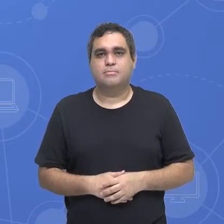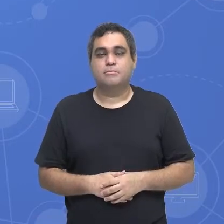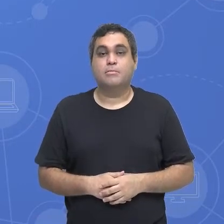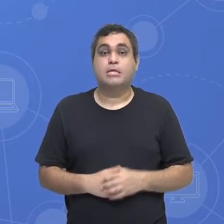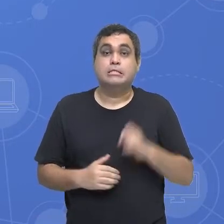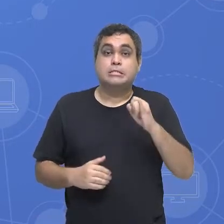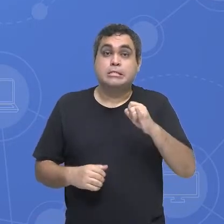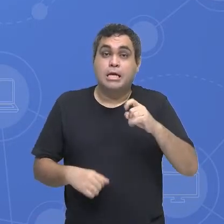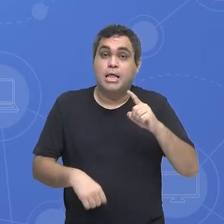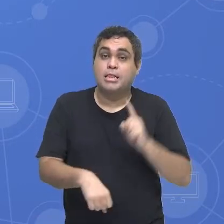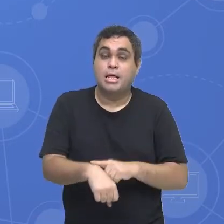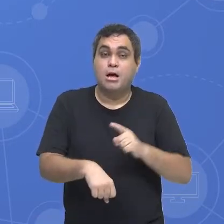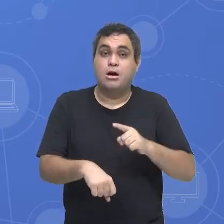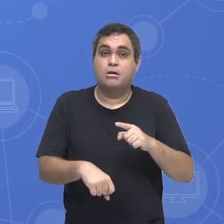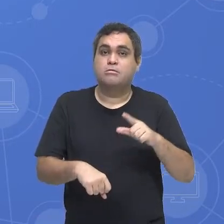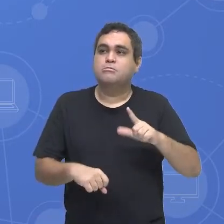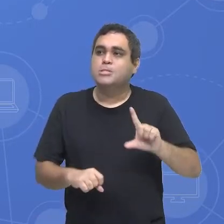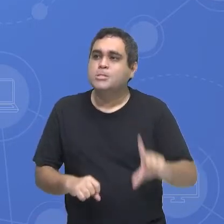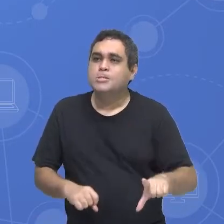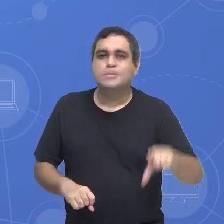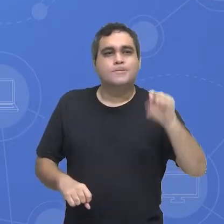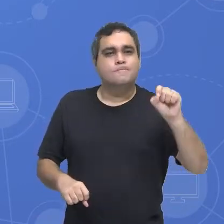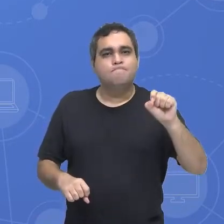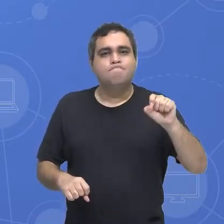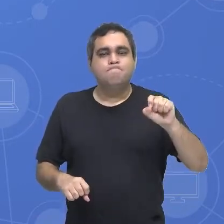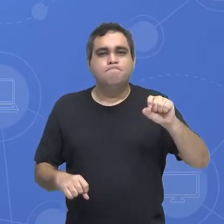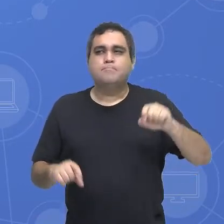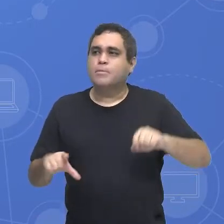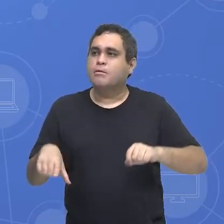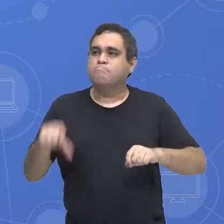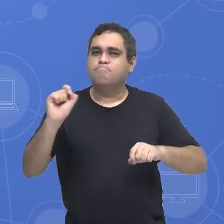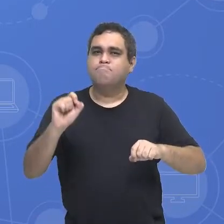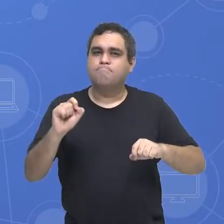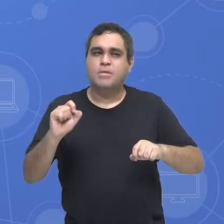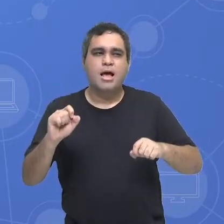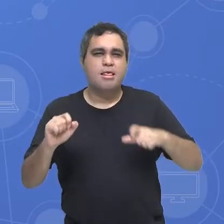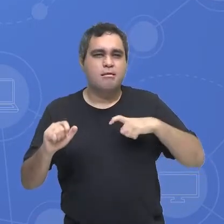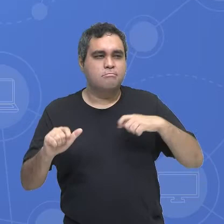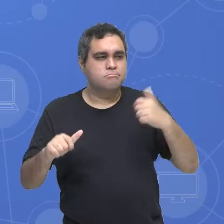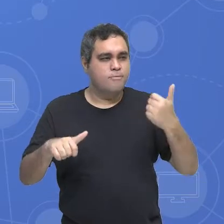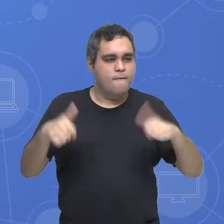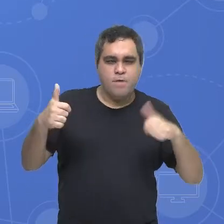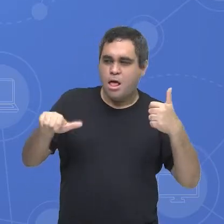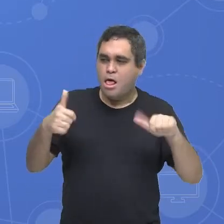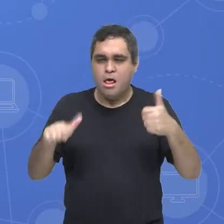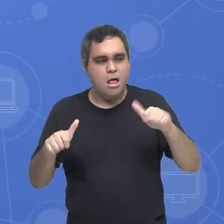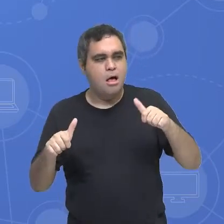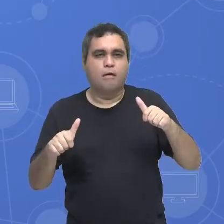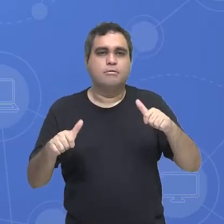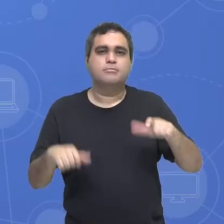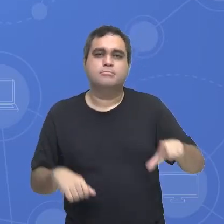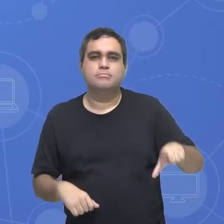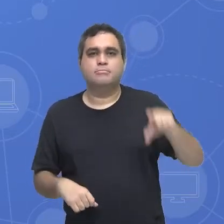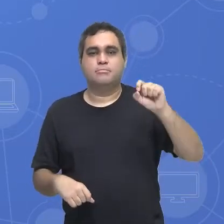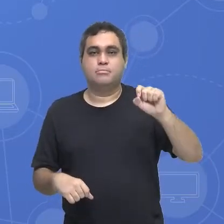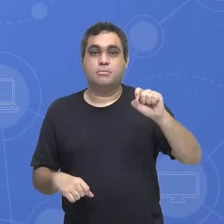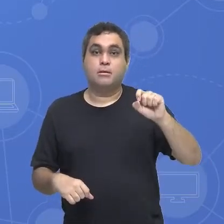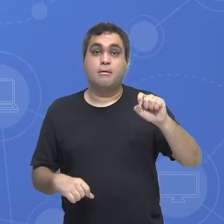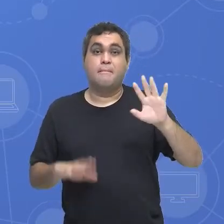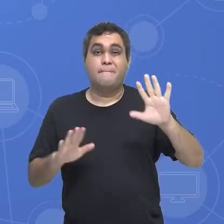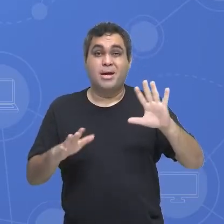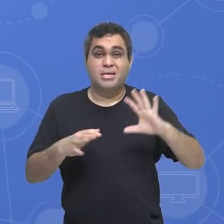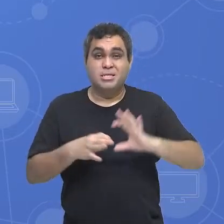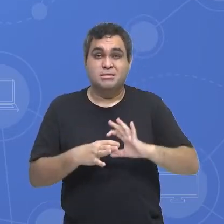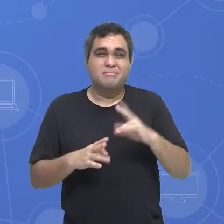se na hora de tomar uma decisão, né, se na hora em que eu julgar algo, eu não estiver